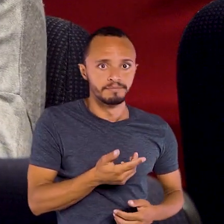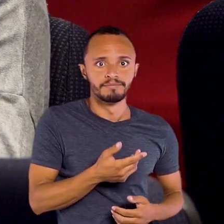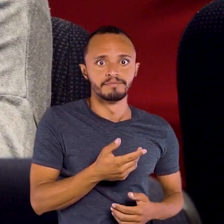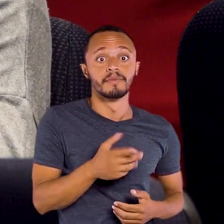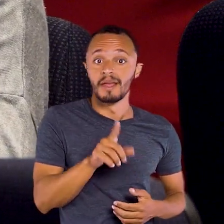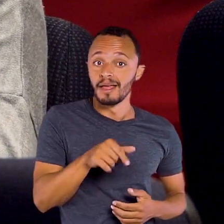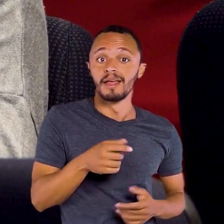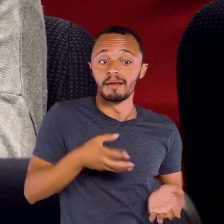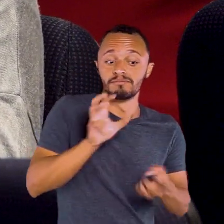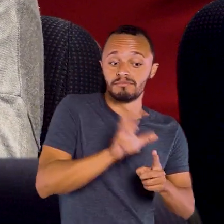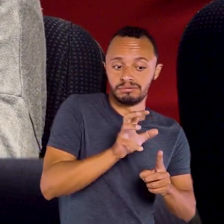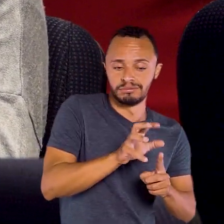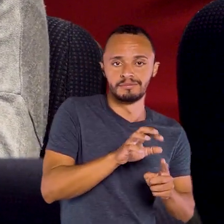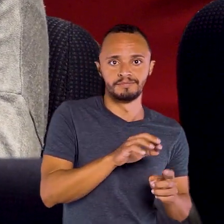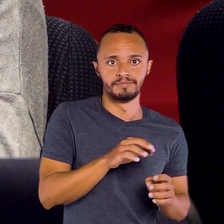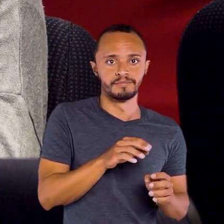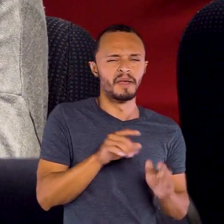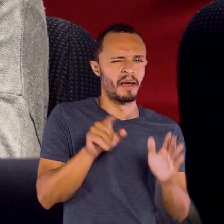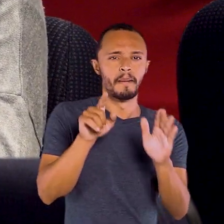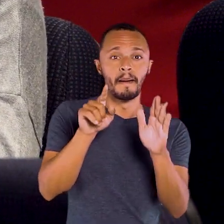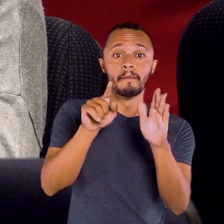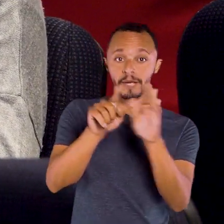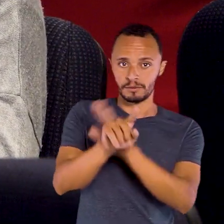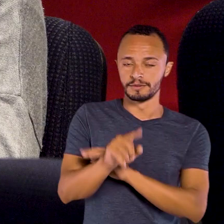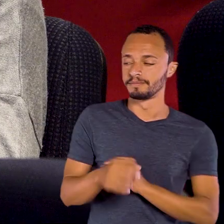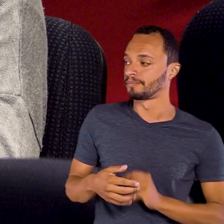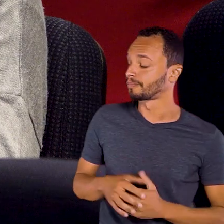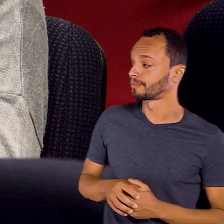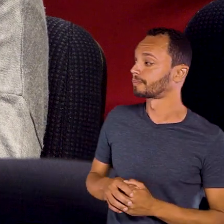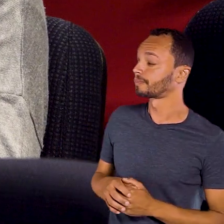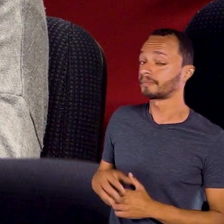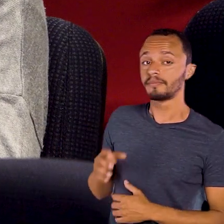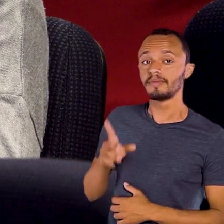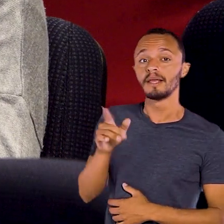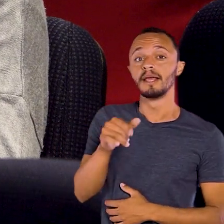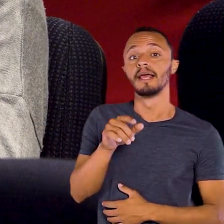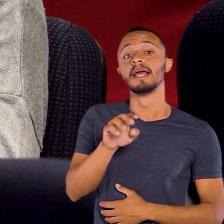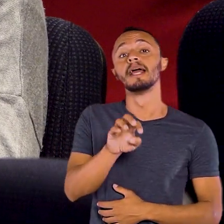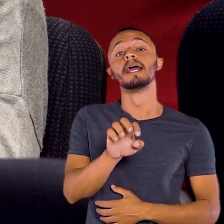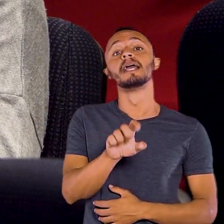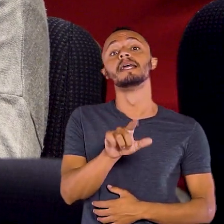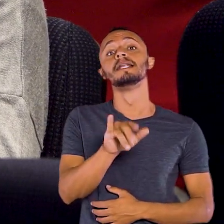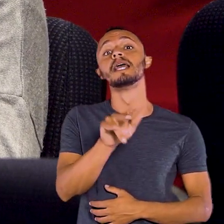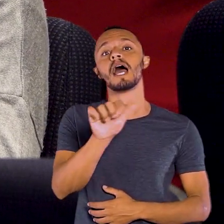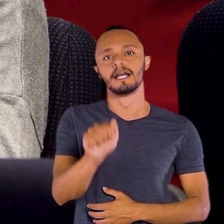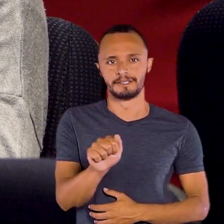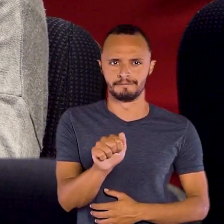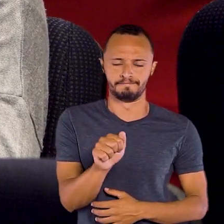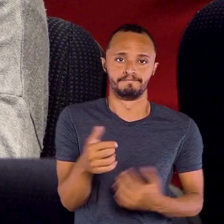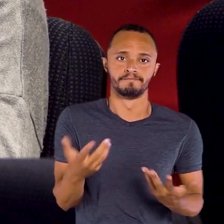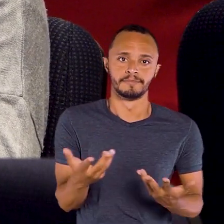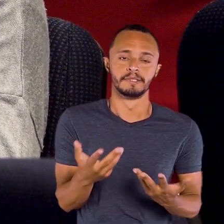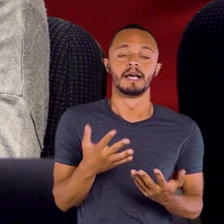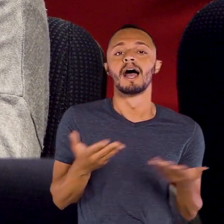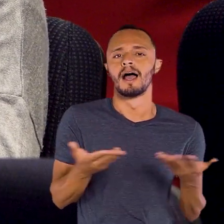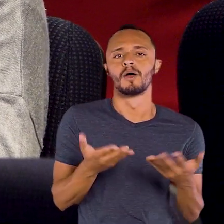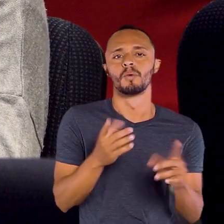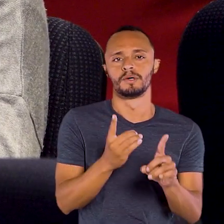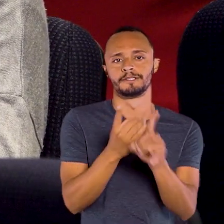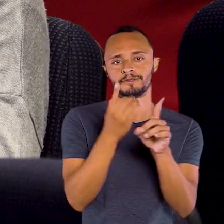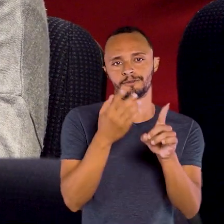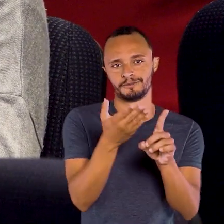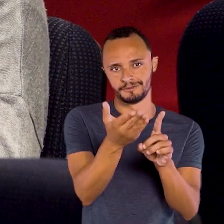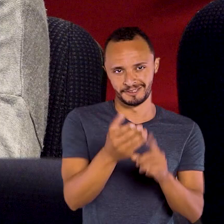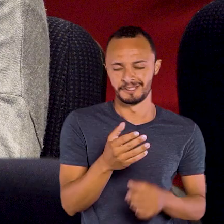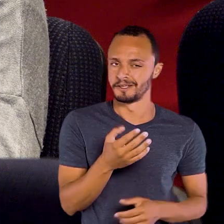eu gostaria de saber, assim, eu estou conhecendo a sua obra agora, e se os livros você recomenda